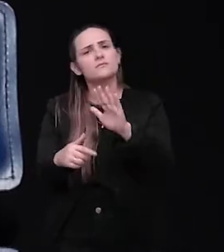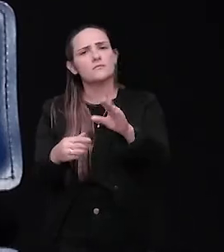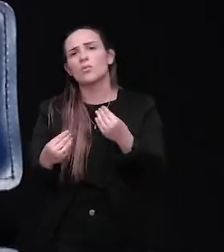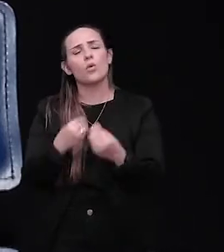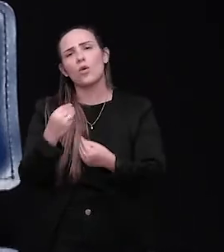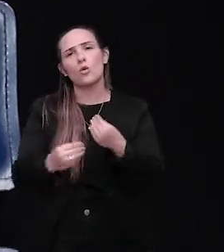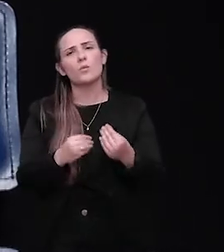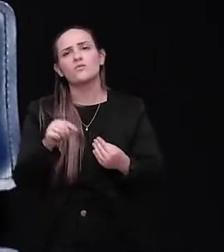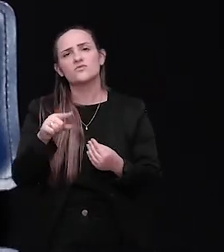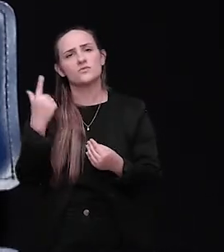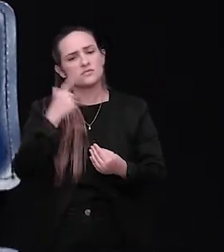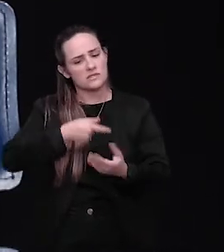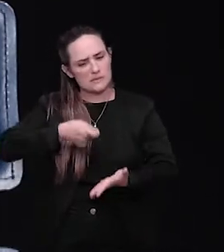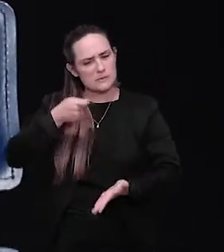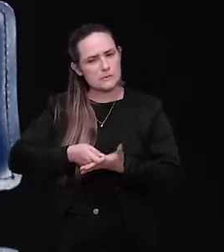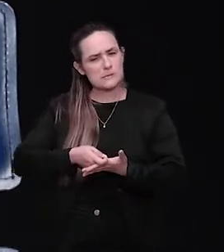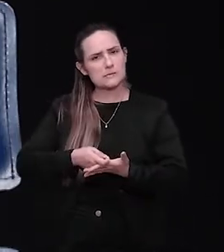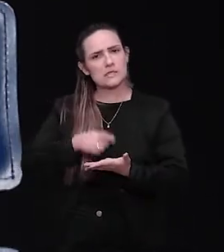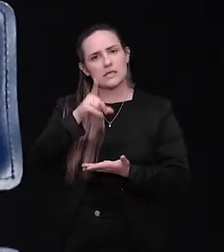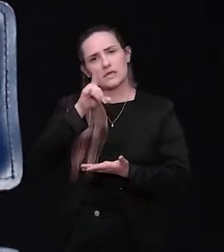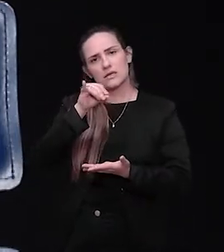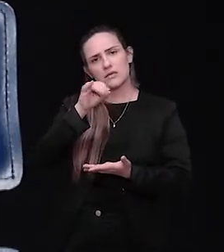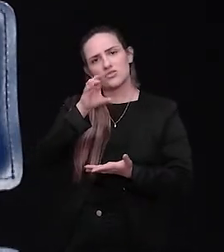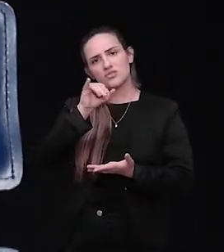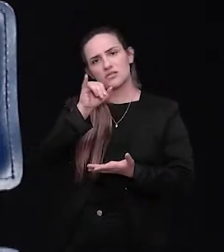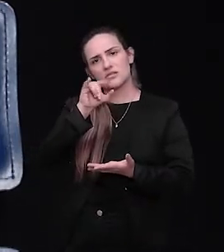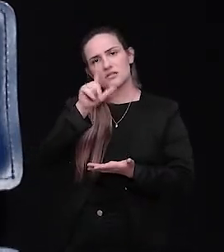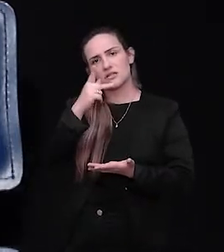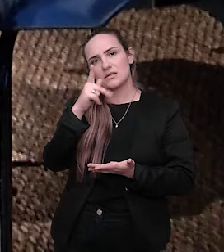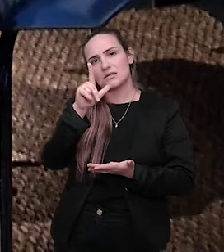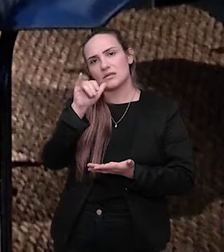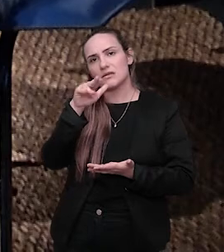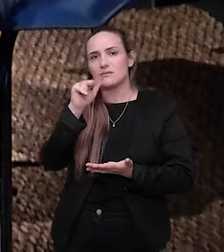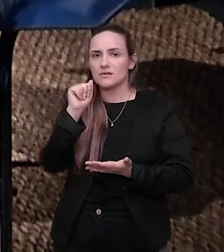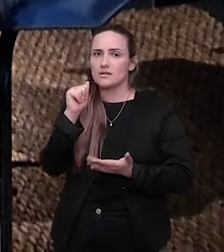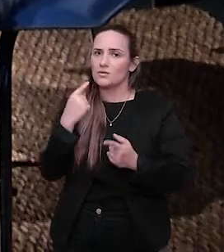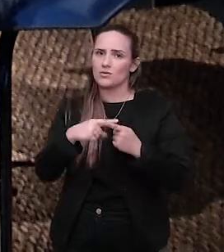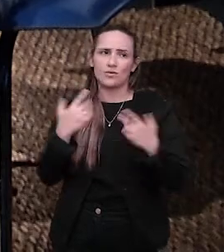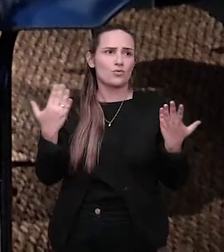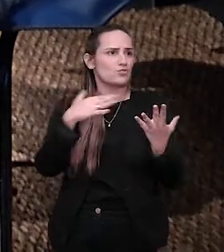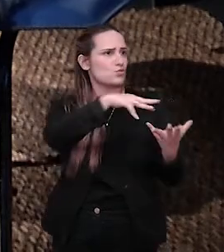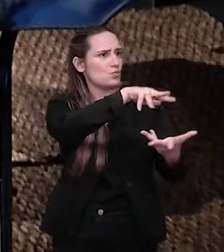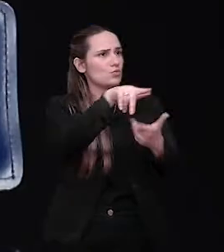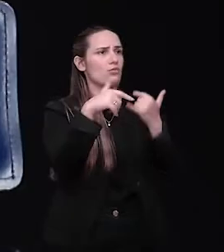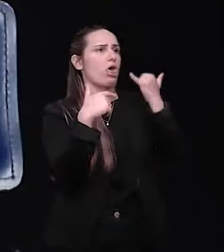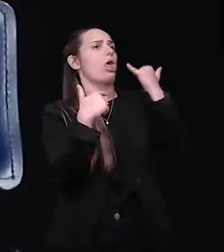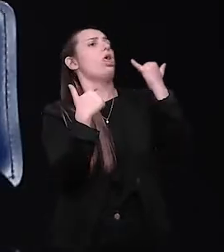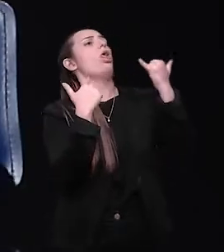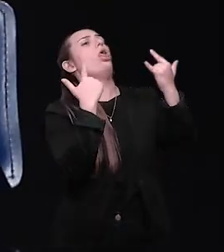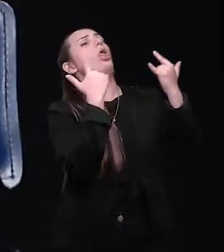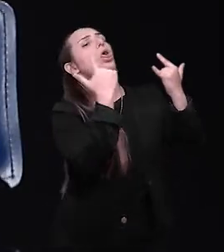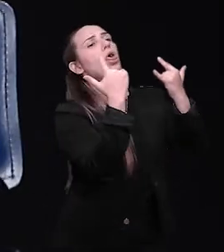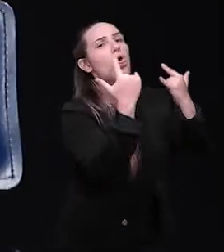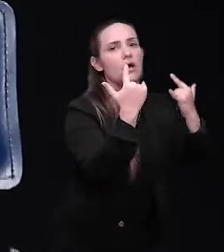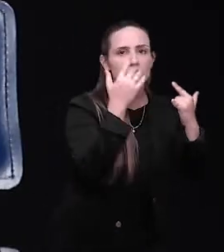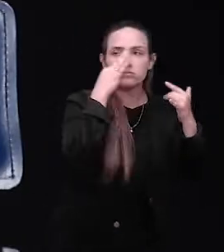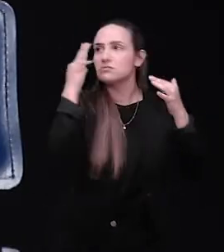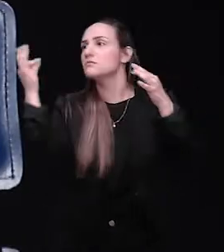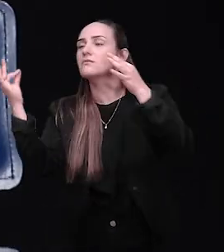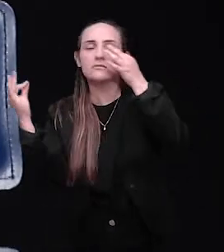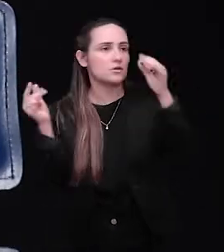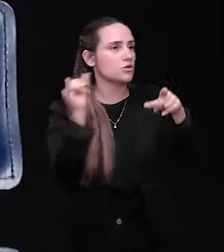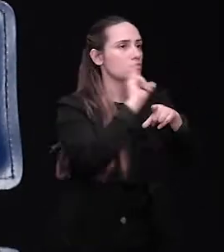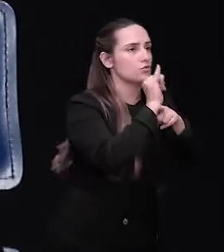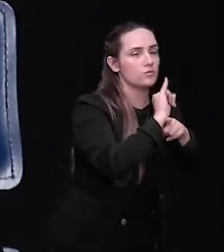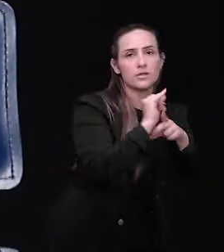Muitos jovens acompanham o nosso programa. Como é que o senhor conseguia desenvolver essa disciplina? Porque o mundo atual é muito